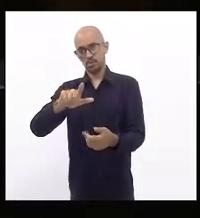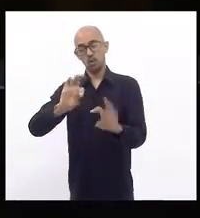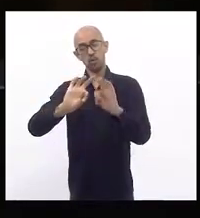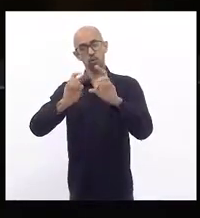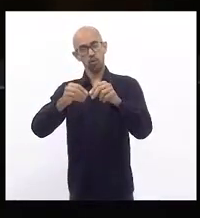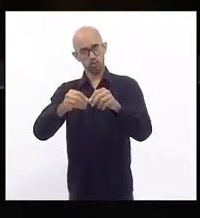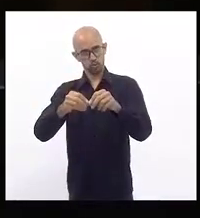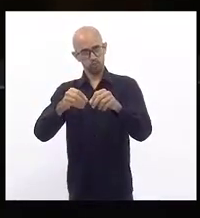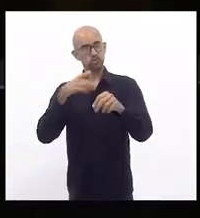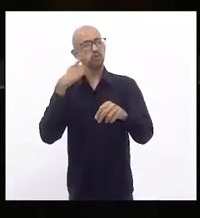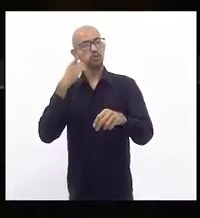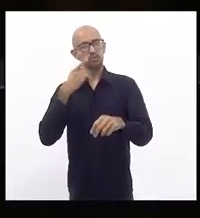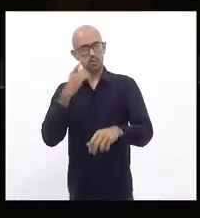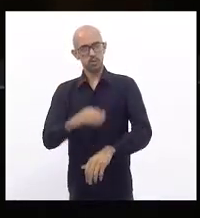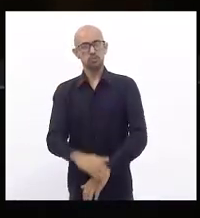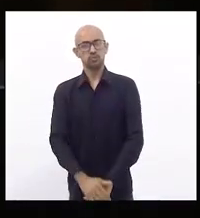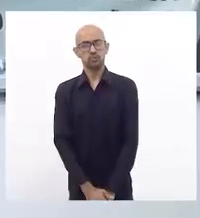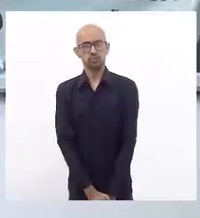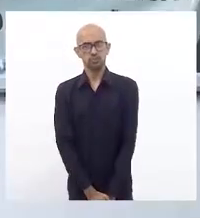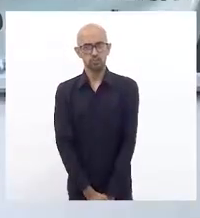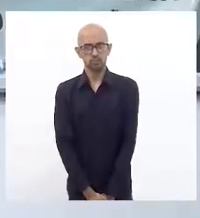unanimidade.